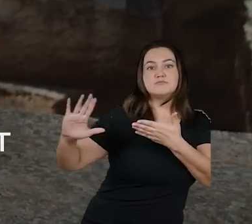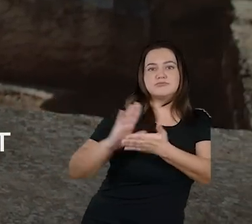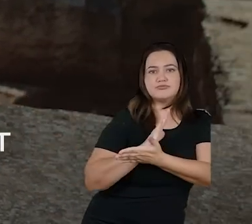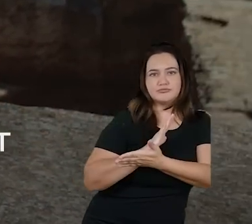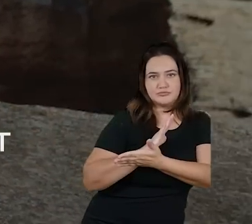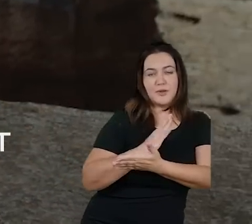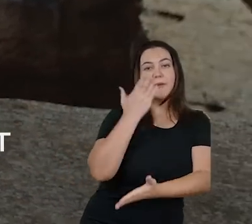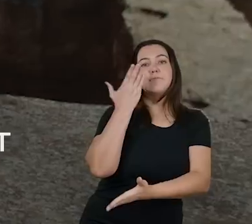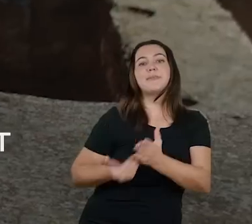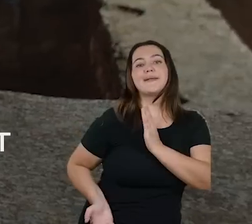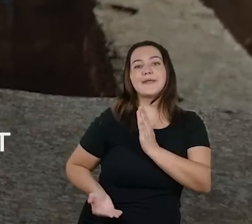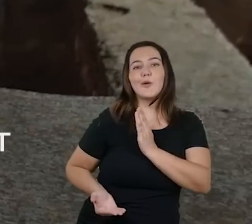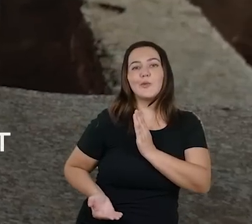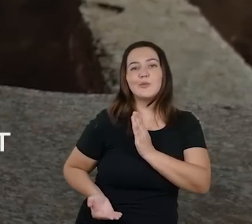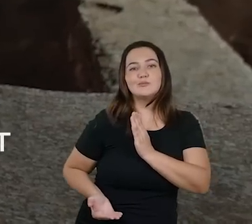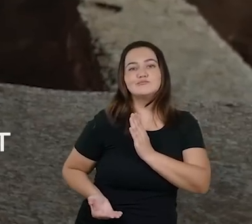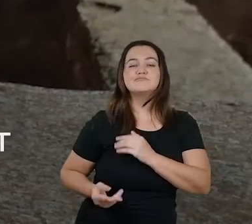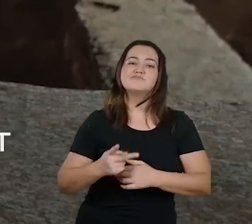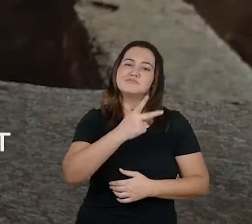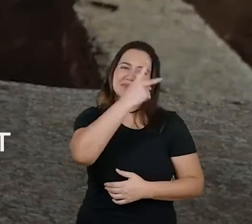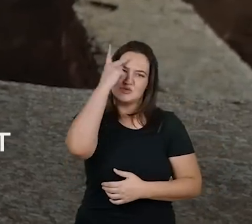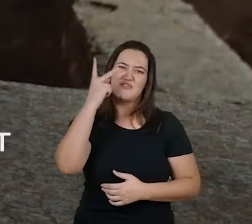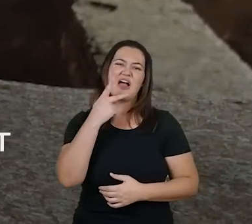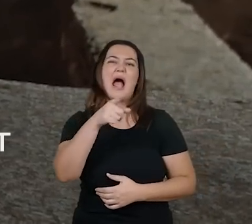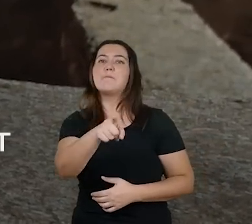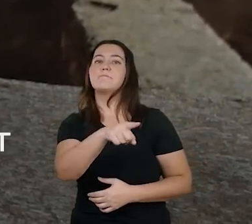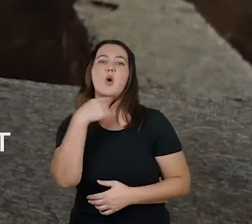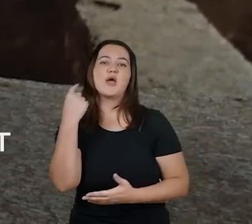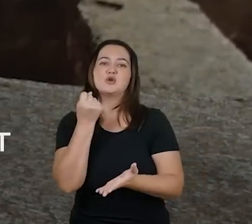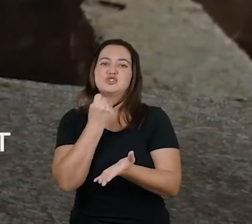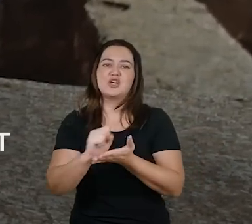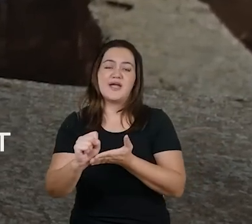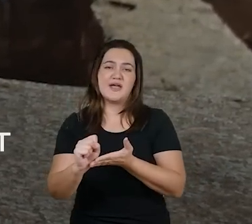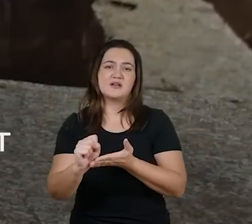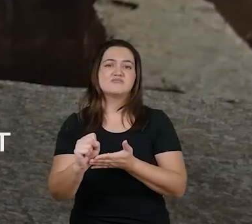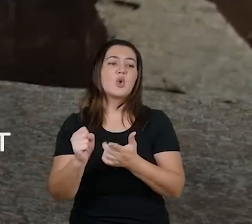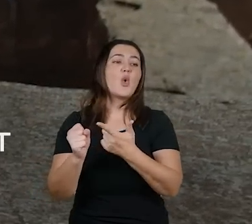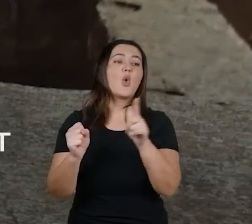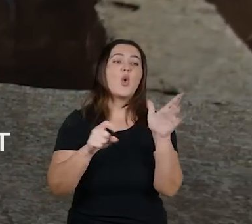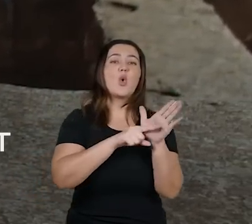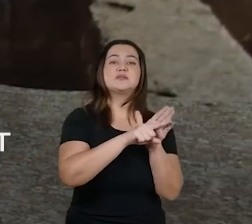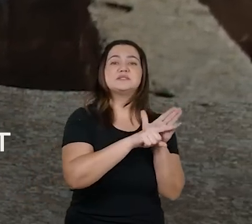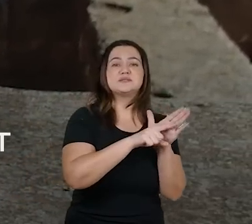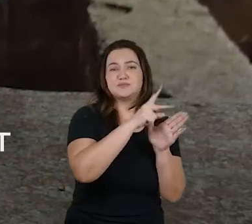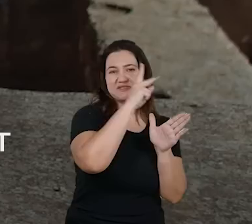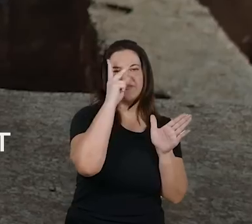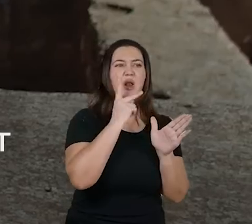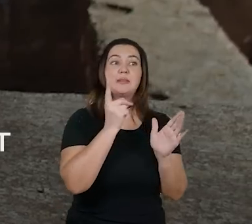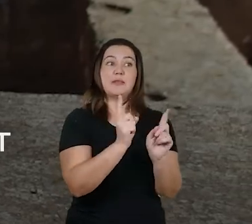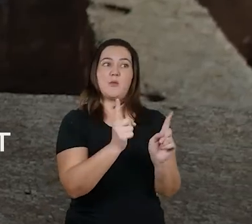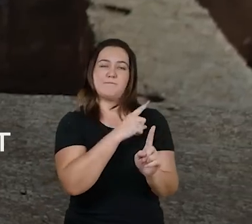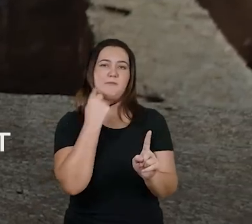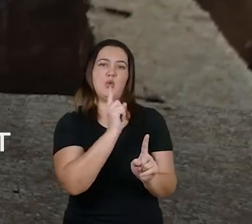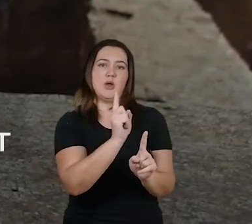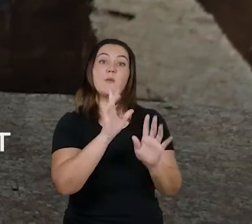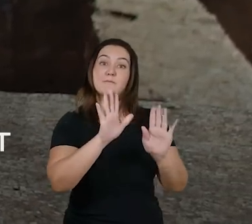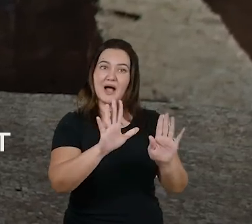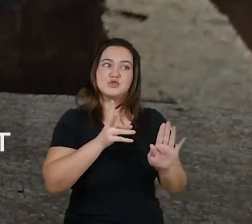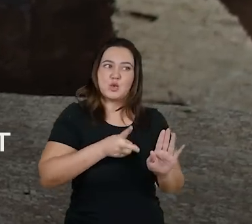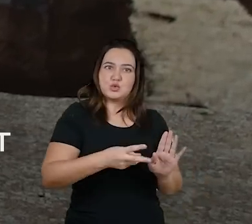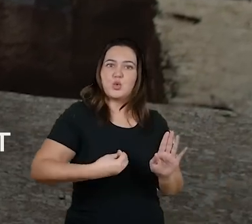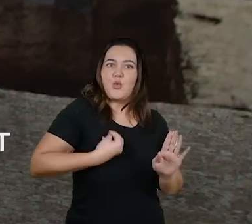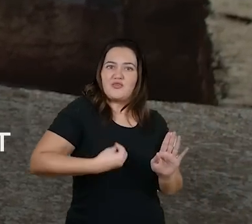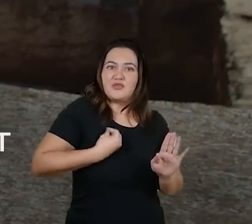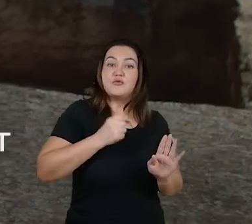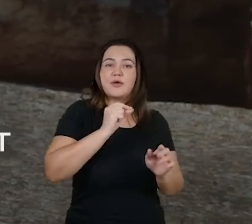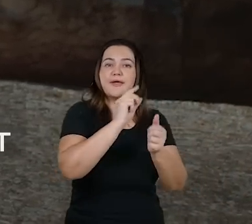acham que ele morreu depois disso, outros acham que ele se converteu a um rei vassalo depois disso, se tornou apenas um